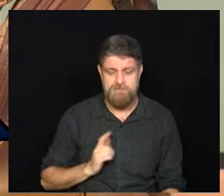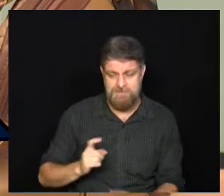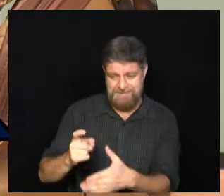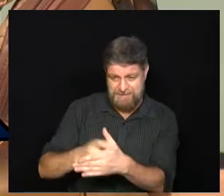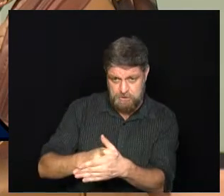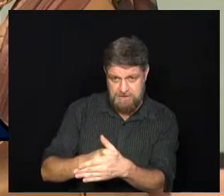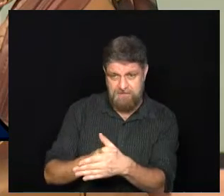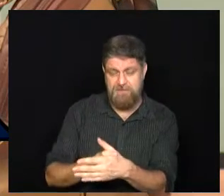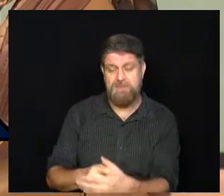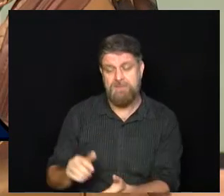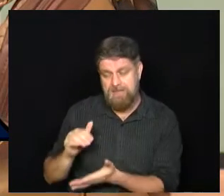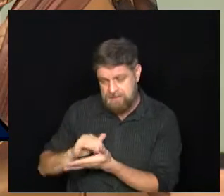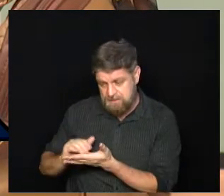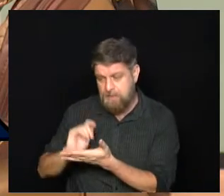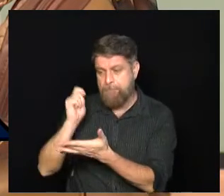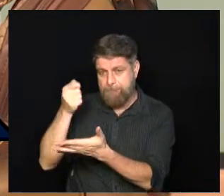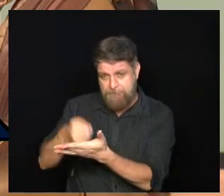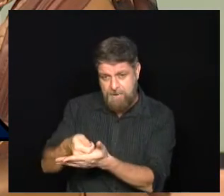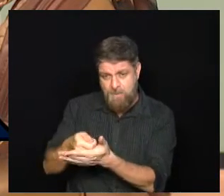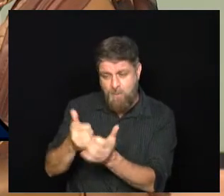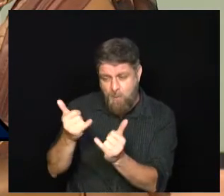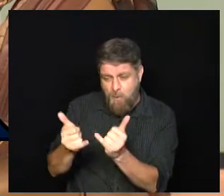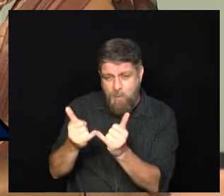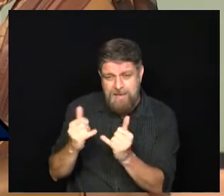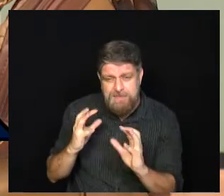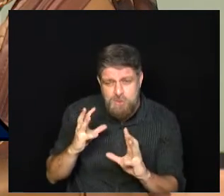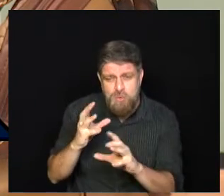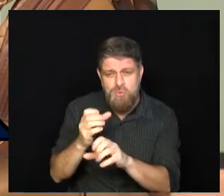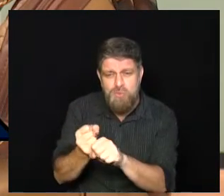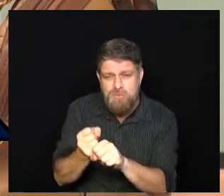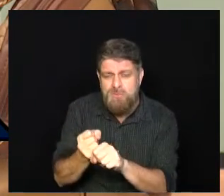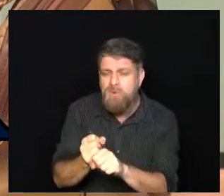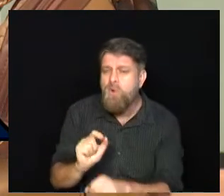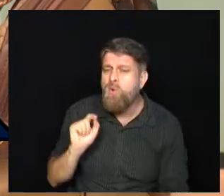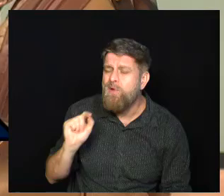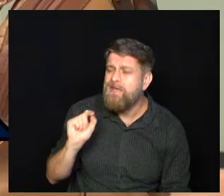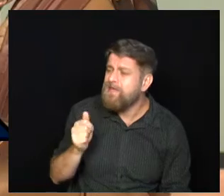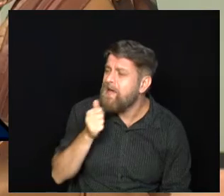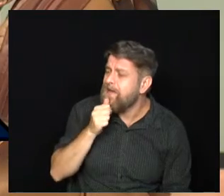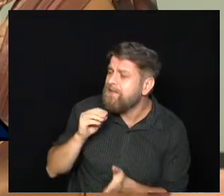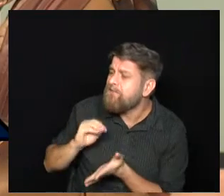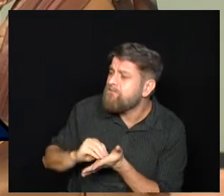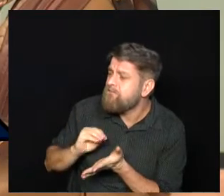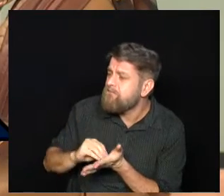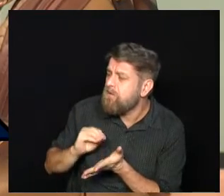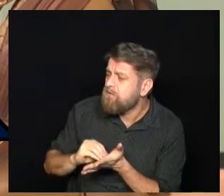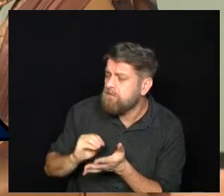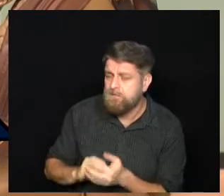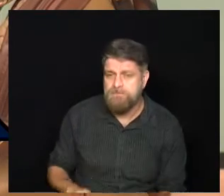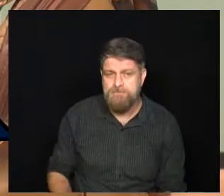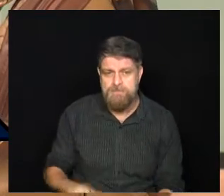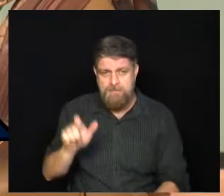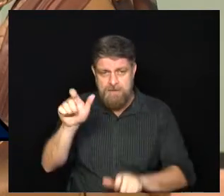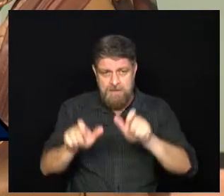a pagar. Eu só queria entender do que é esses restos a pagar. São das contribuições